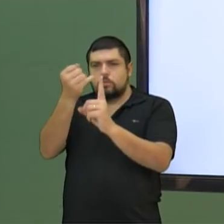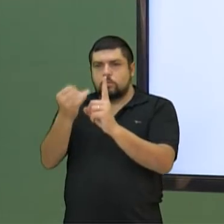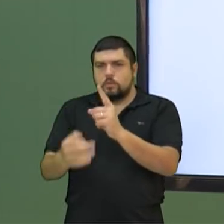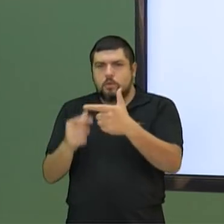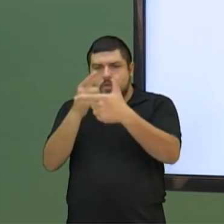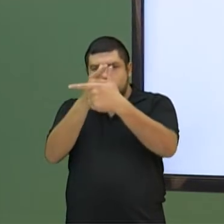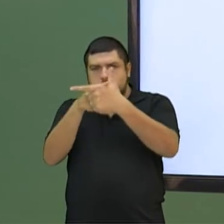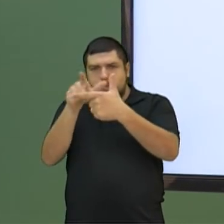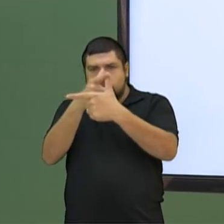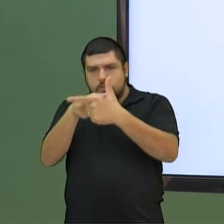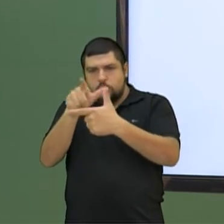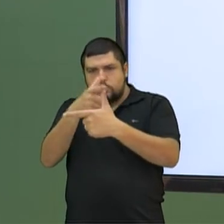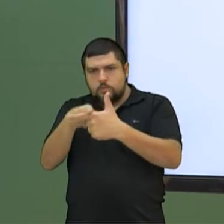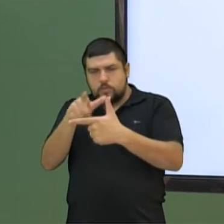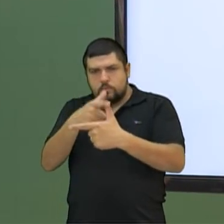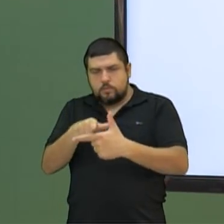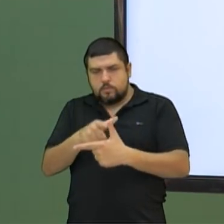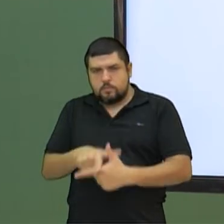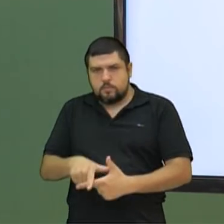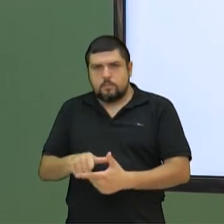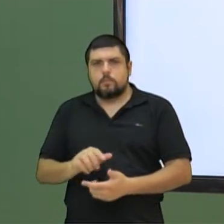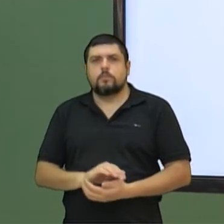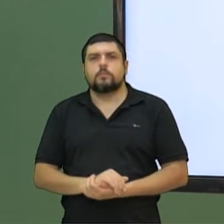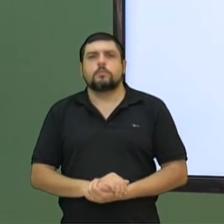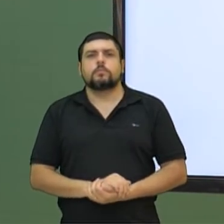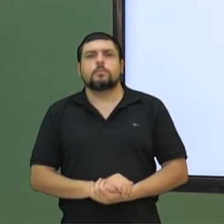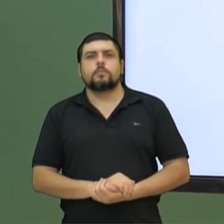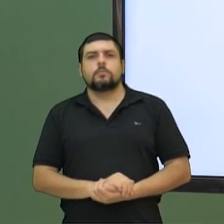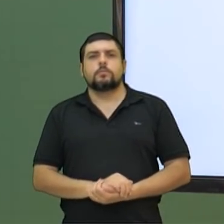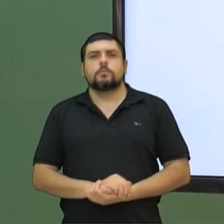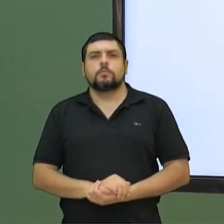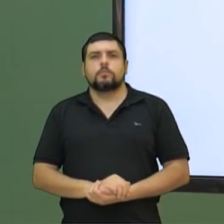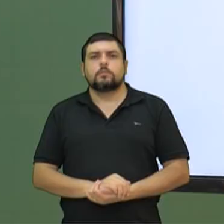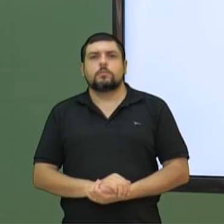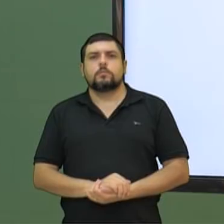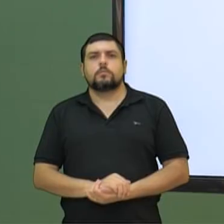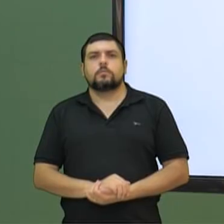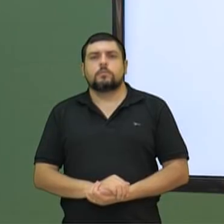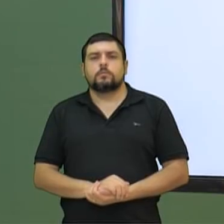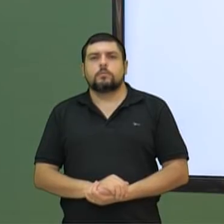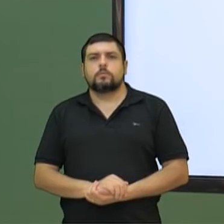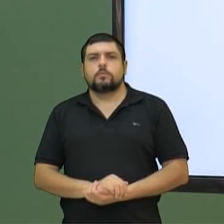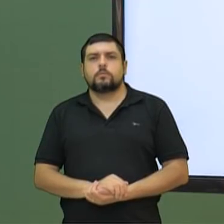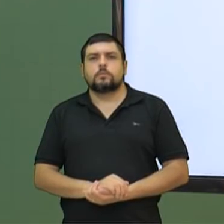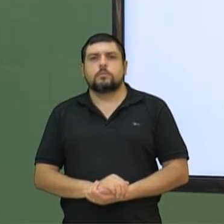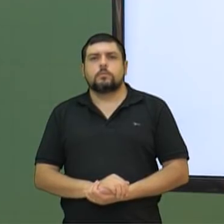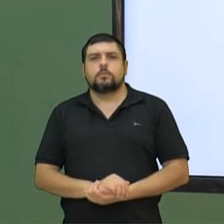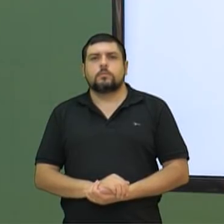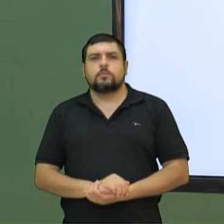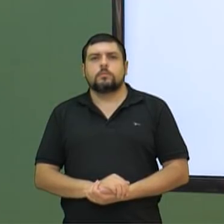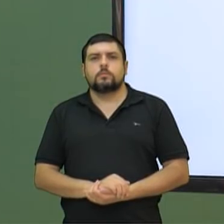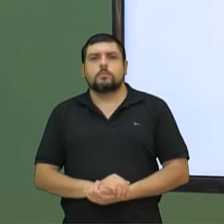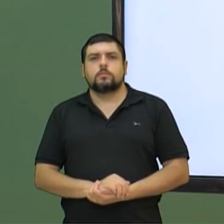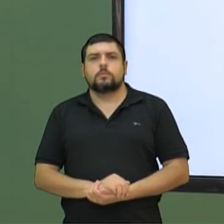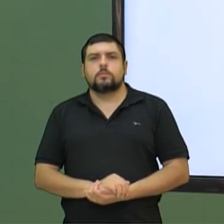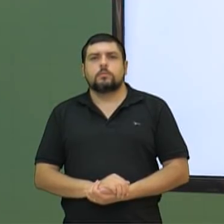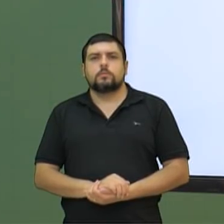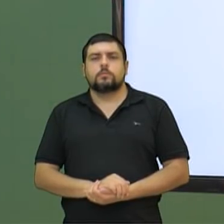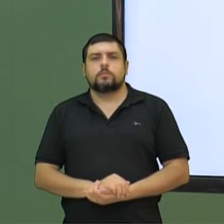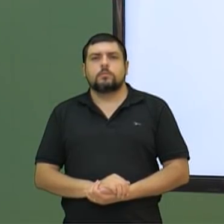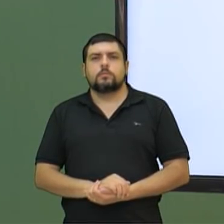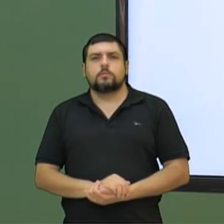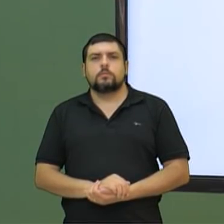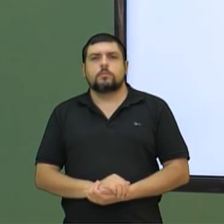que dá 16, que dá para dividir por 2, que dá 8, que dá para dividir por 2, que dá 4, que dá para dividir por 2, que dá 2.